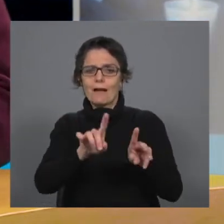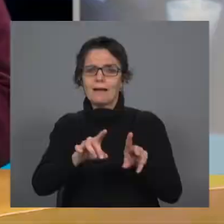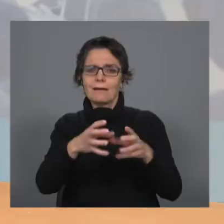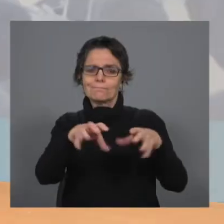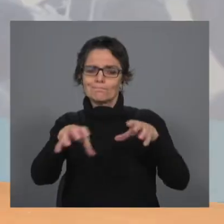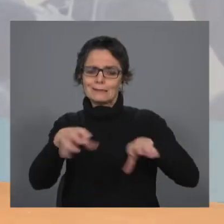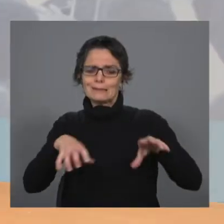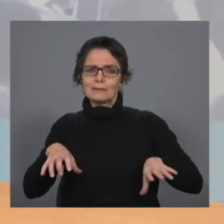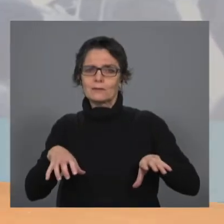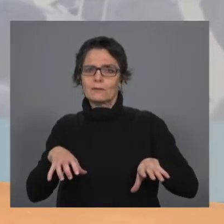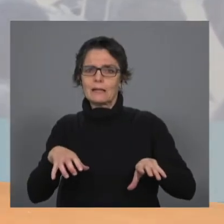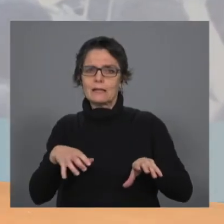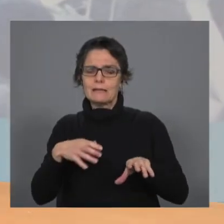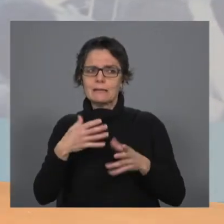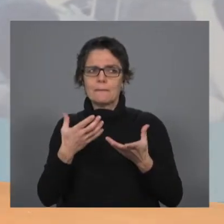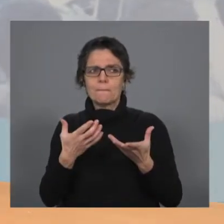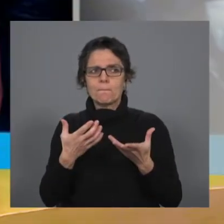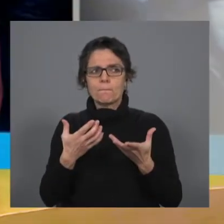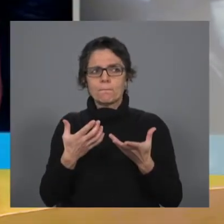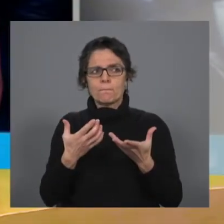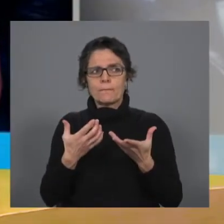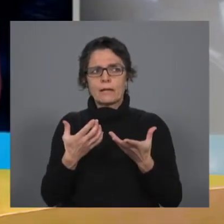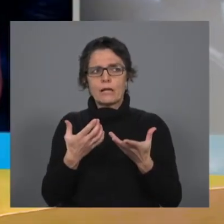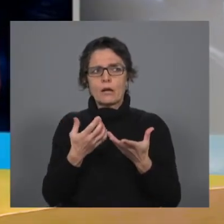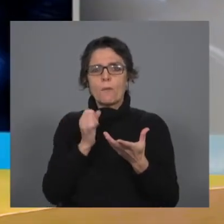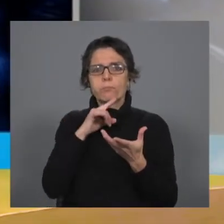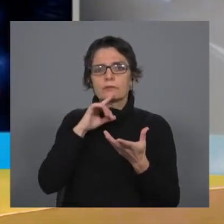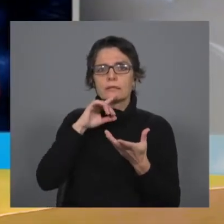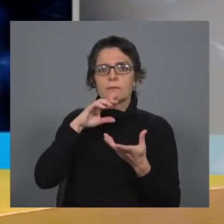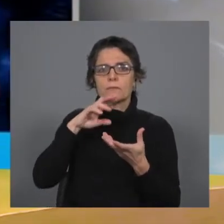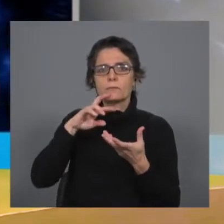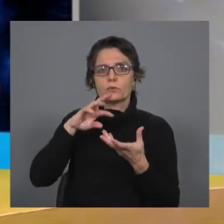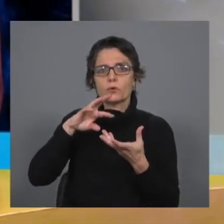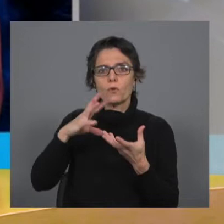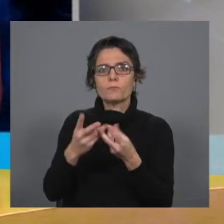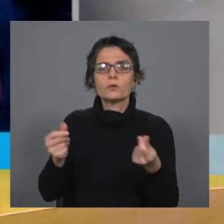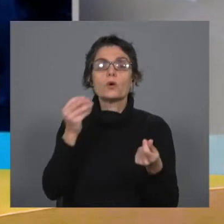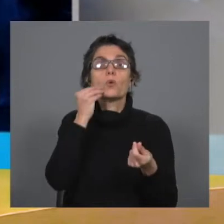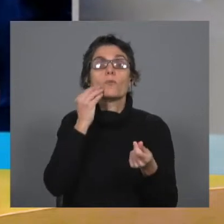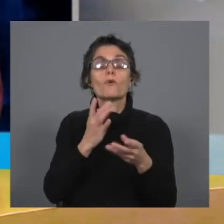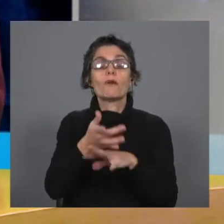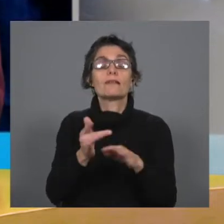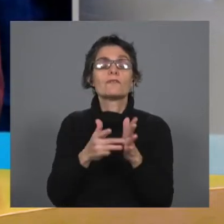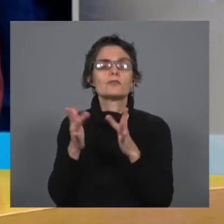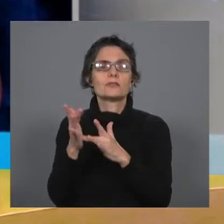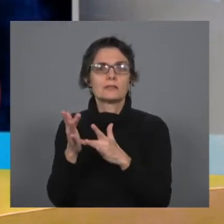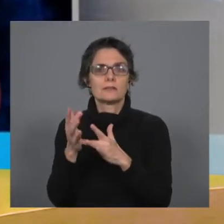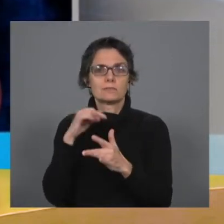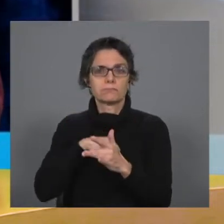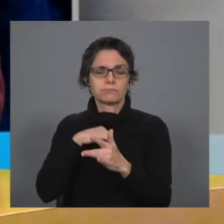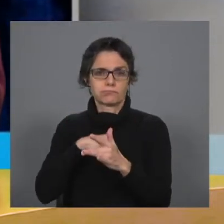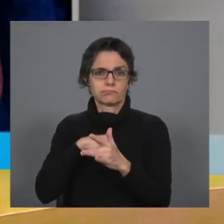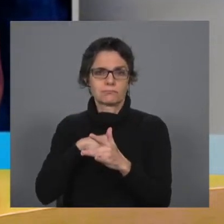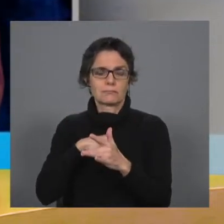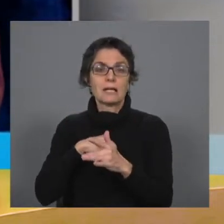se este permanecer em Cristo fosse a chave de tudo. Cristo é o centro desta relação e é daí que parte o poder de